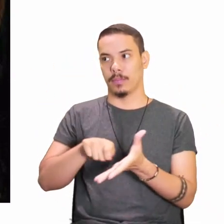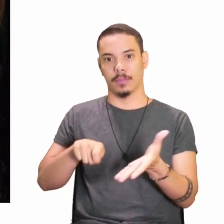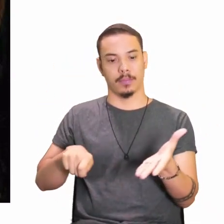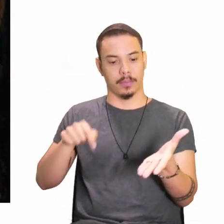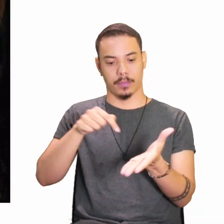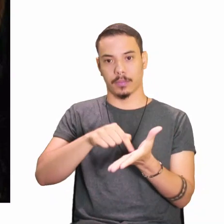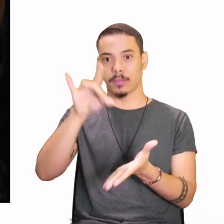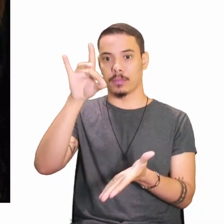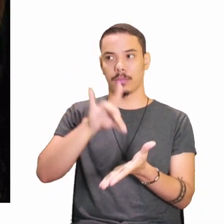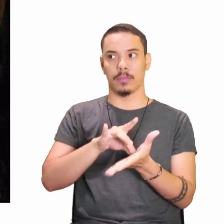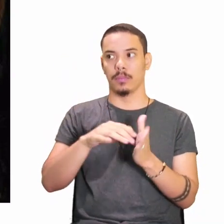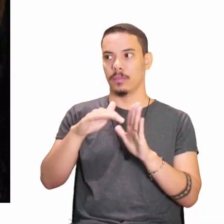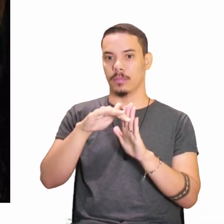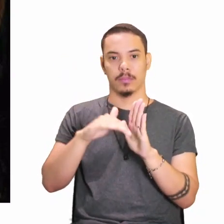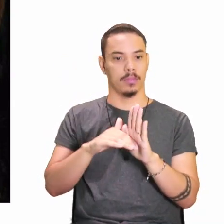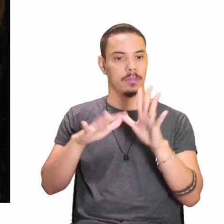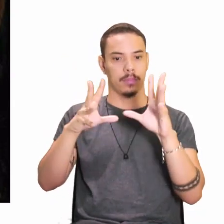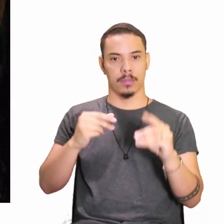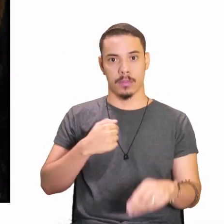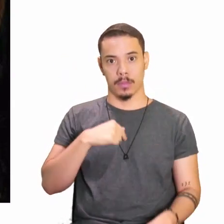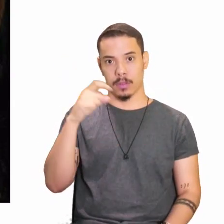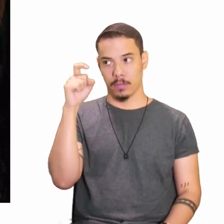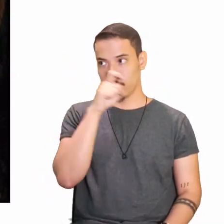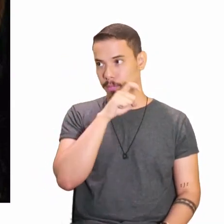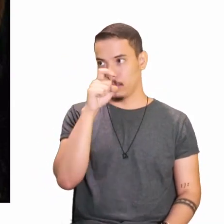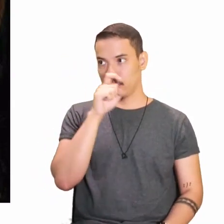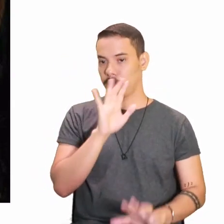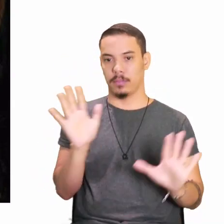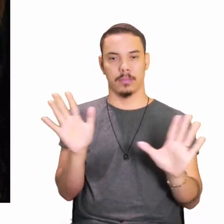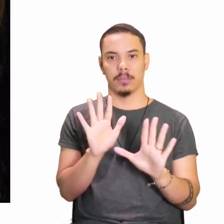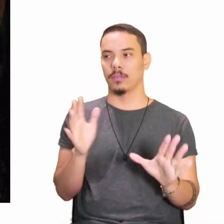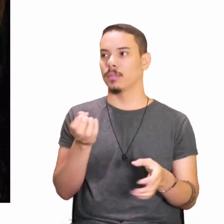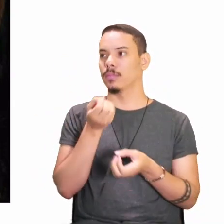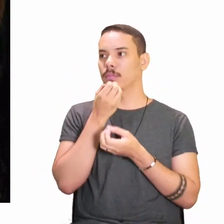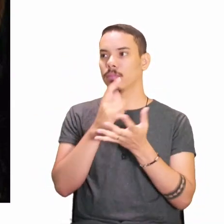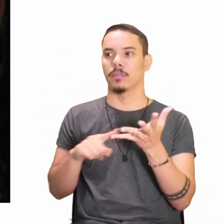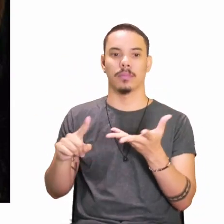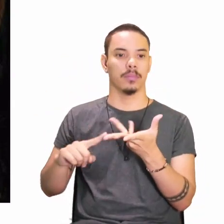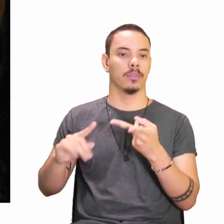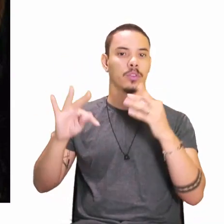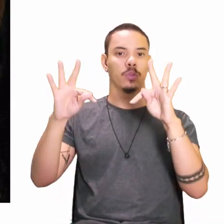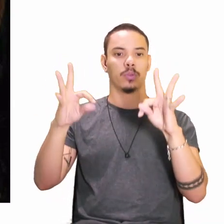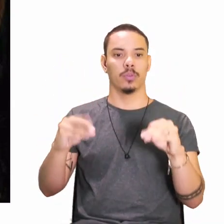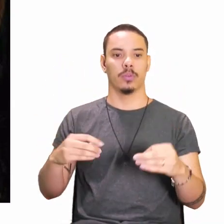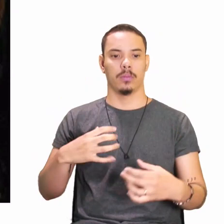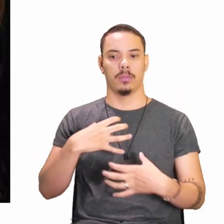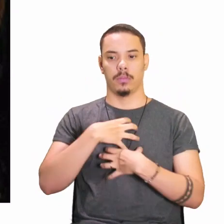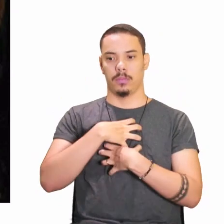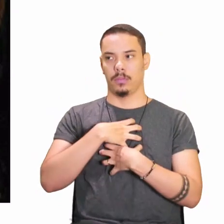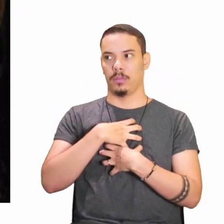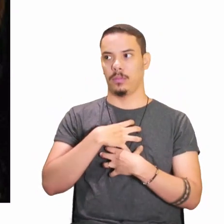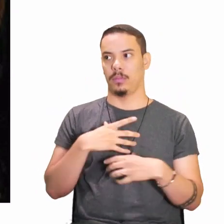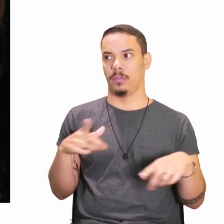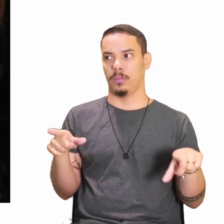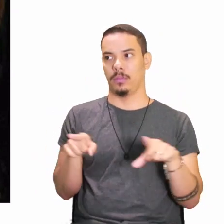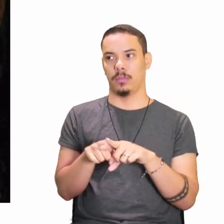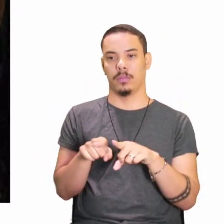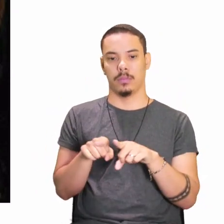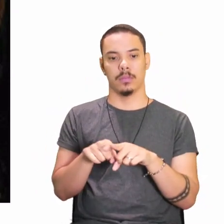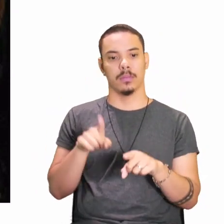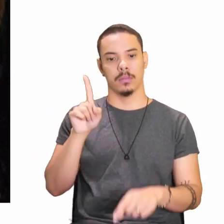a verdade eu não minto eu declaro tudo aquilo que eu sinto e é